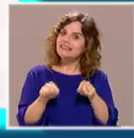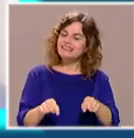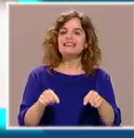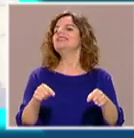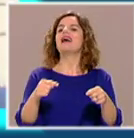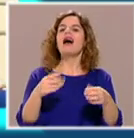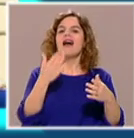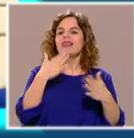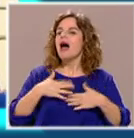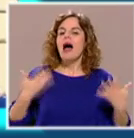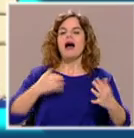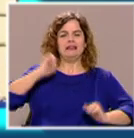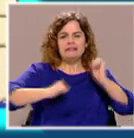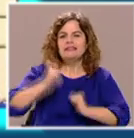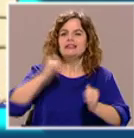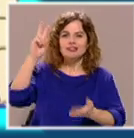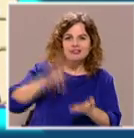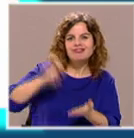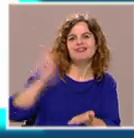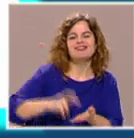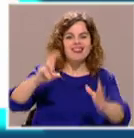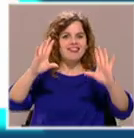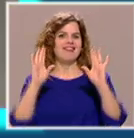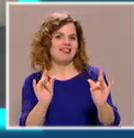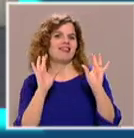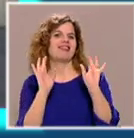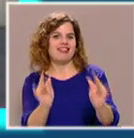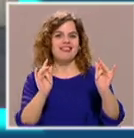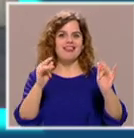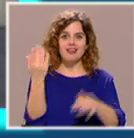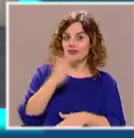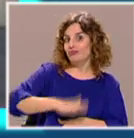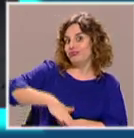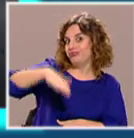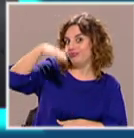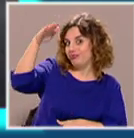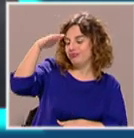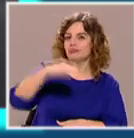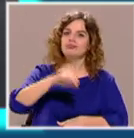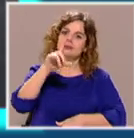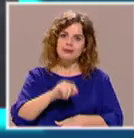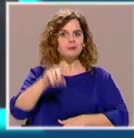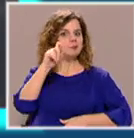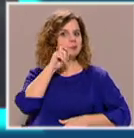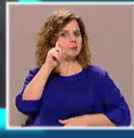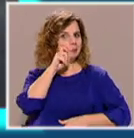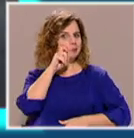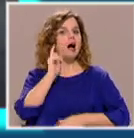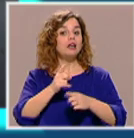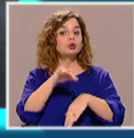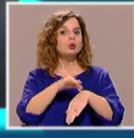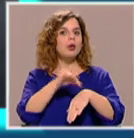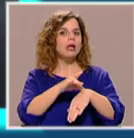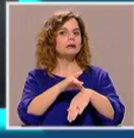permite correr, saltar, brincar, crescer e defendermos-nos contra as